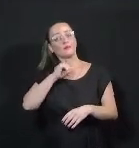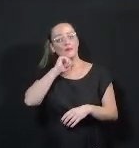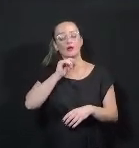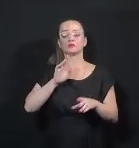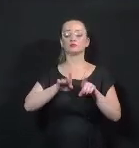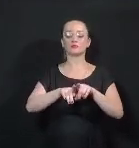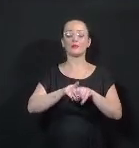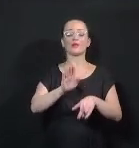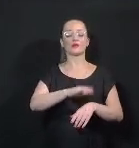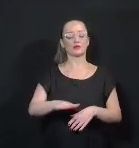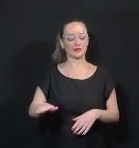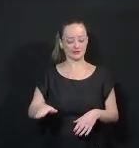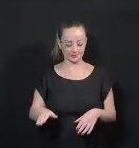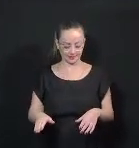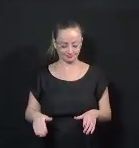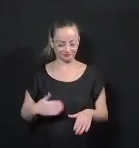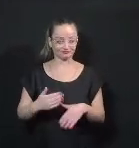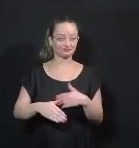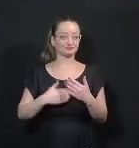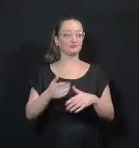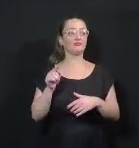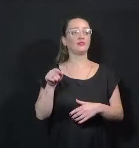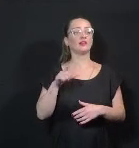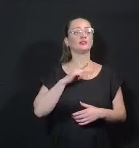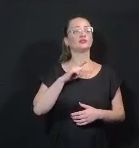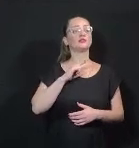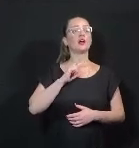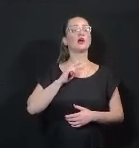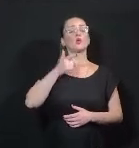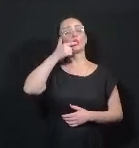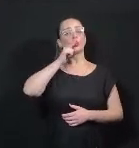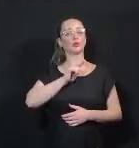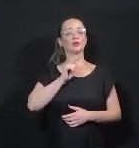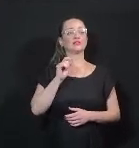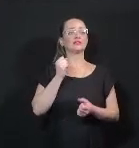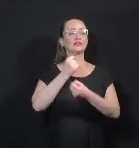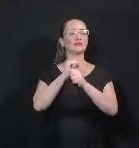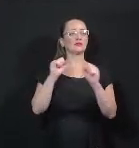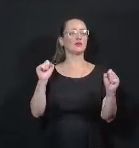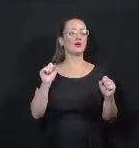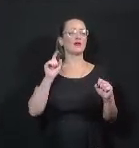etc. E isso nós tivemos uma conquista enorme, que foi